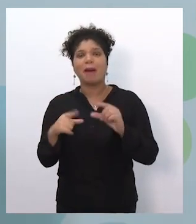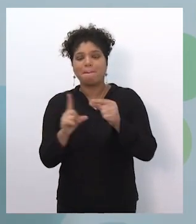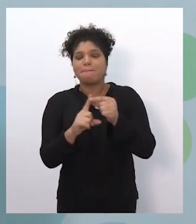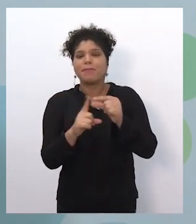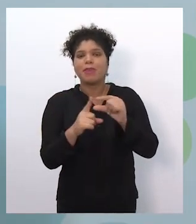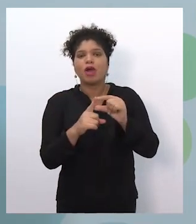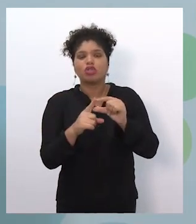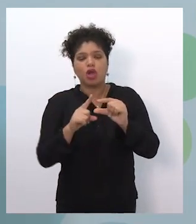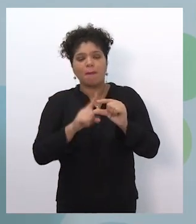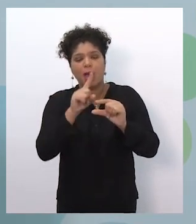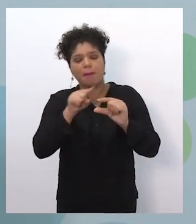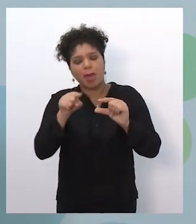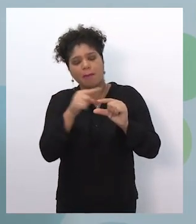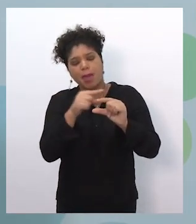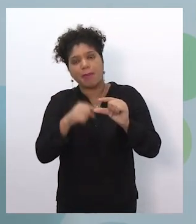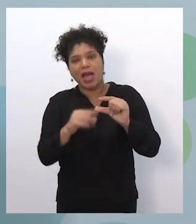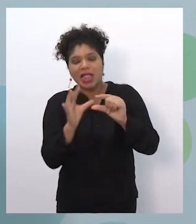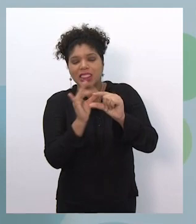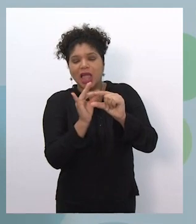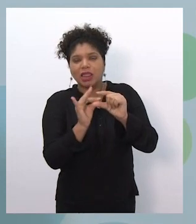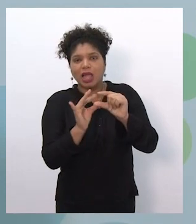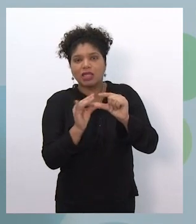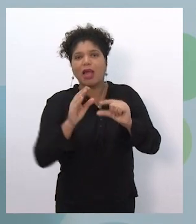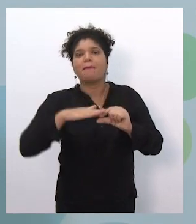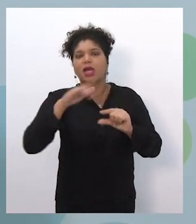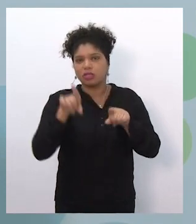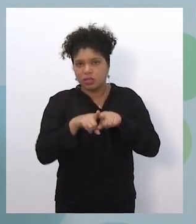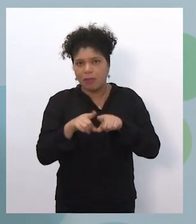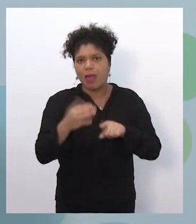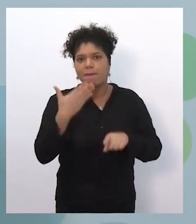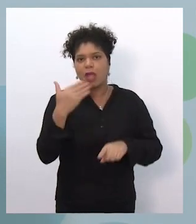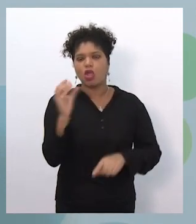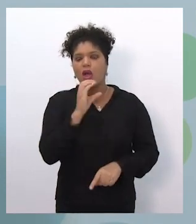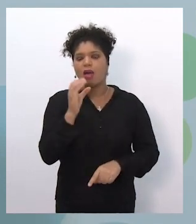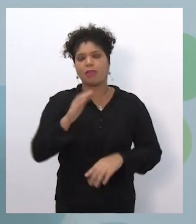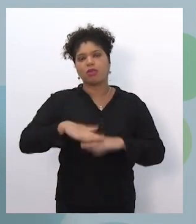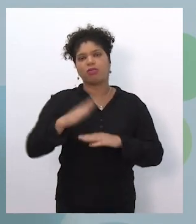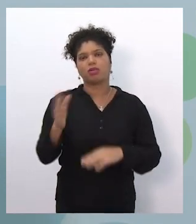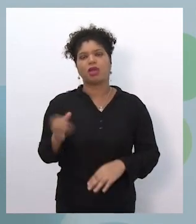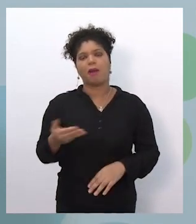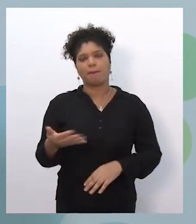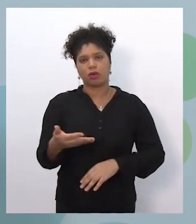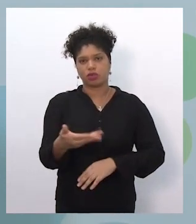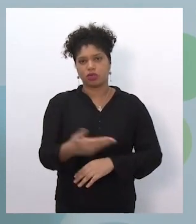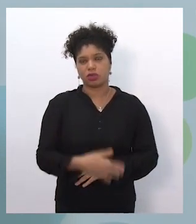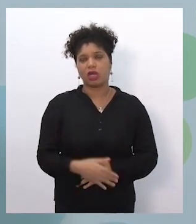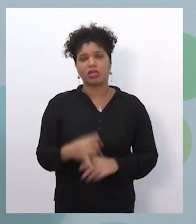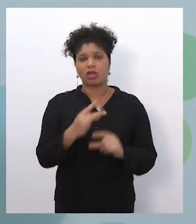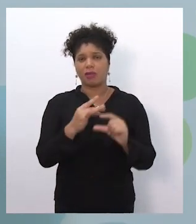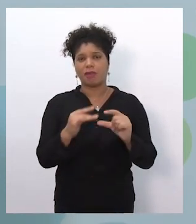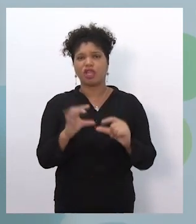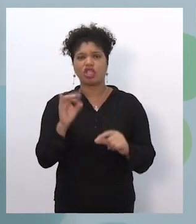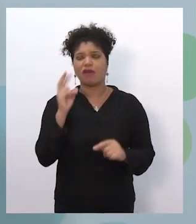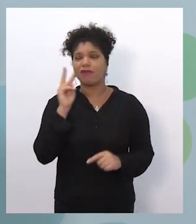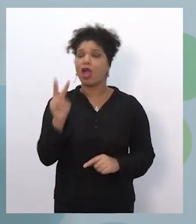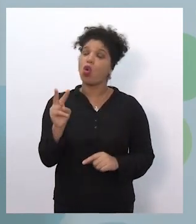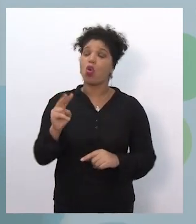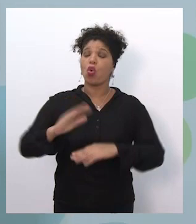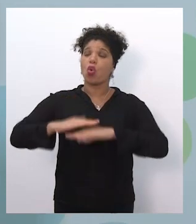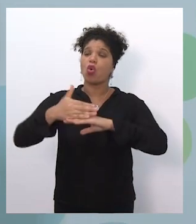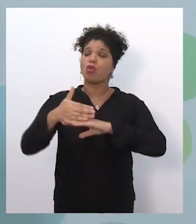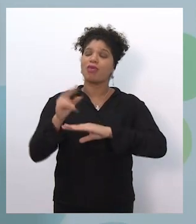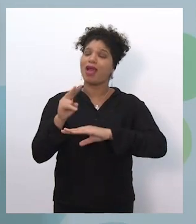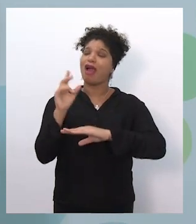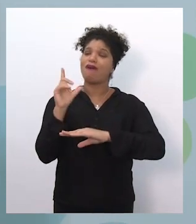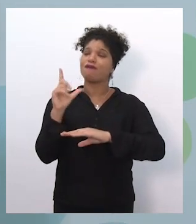maior núcleos e threads, melhor para o seu processador, tá? Então, sempre se atentem na especificação. Não vai na foto, né? Porque até é engraçado